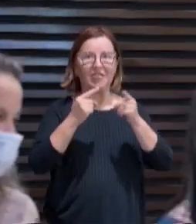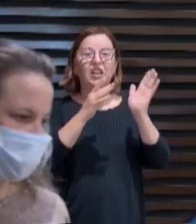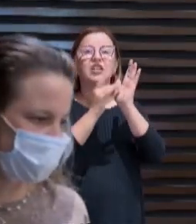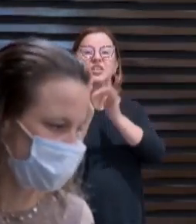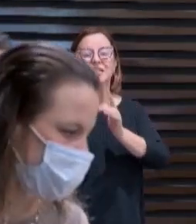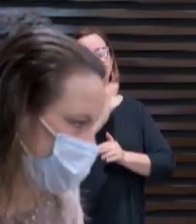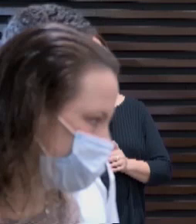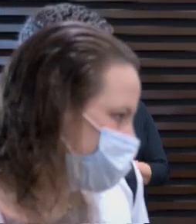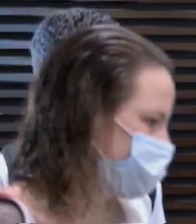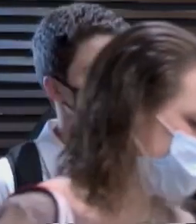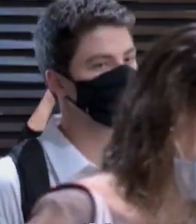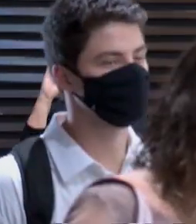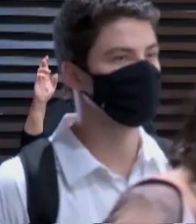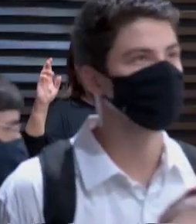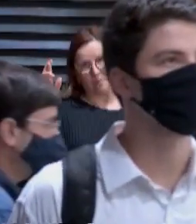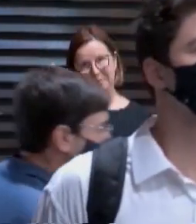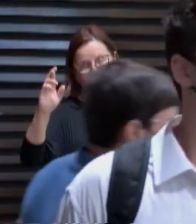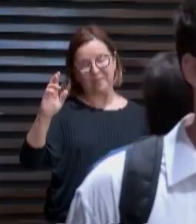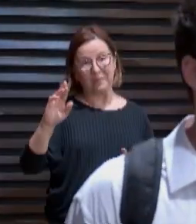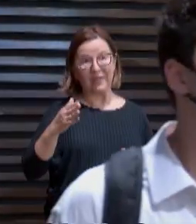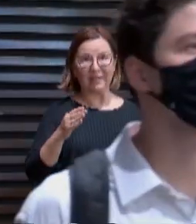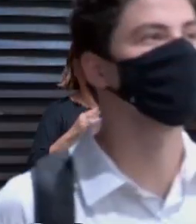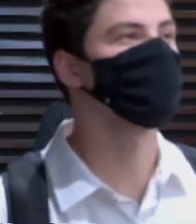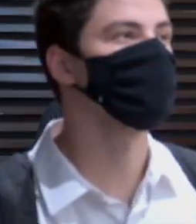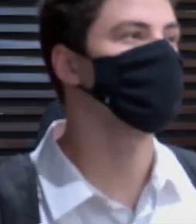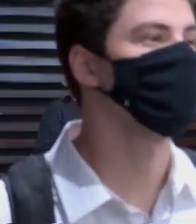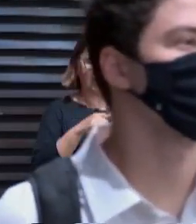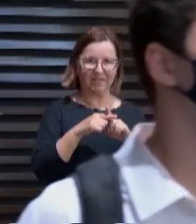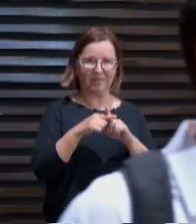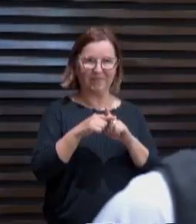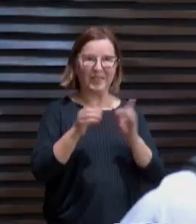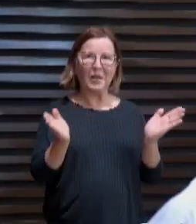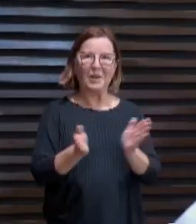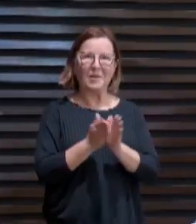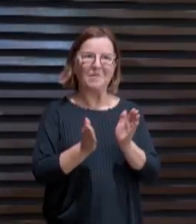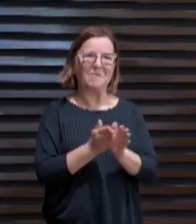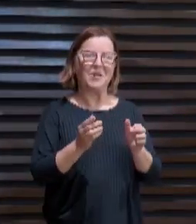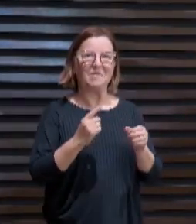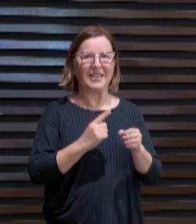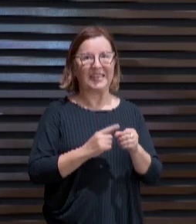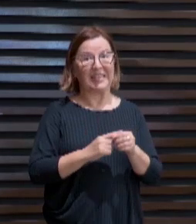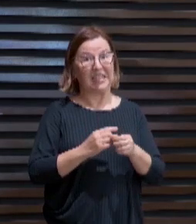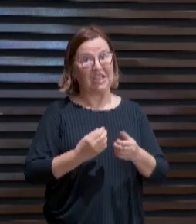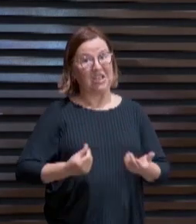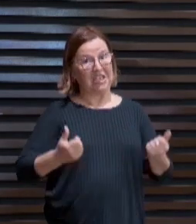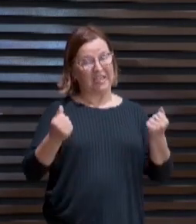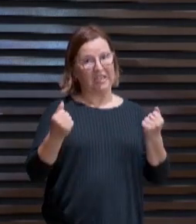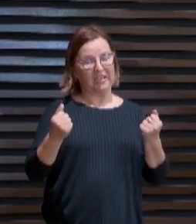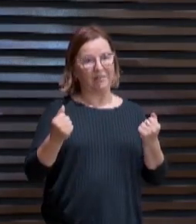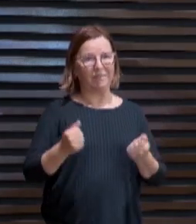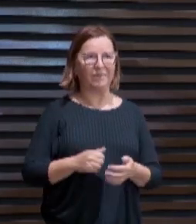Era uma igreja pobre numa cidade rica. O contraste era muito grande.